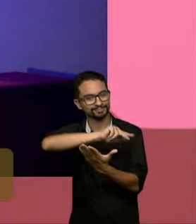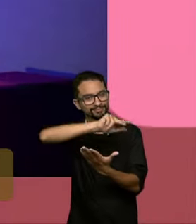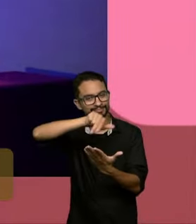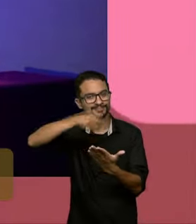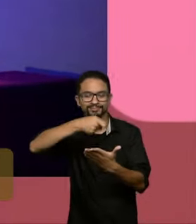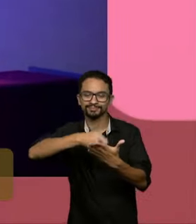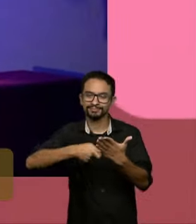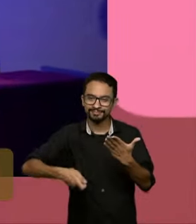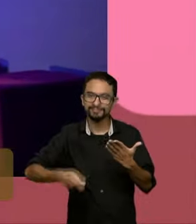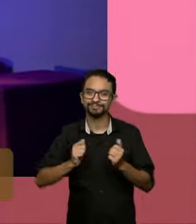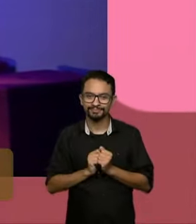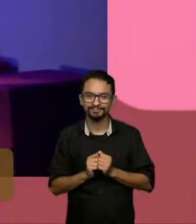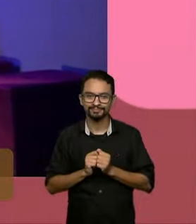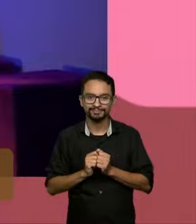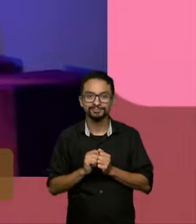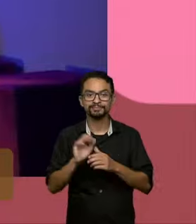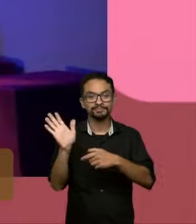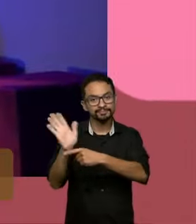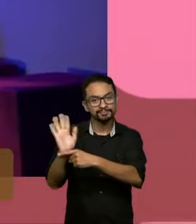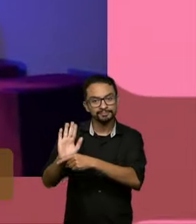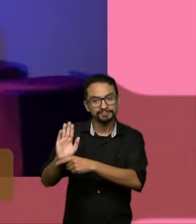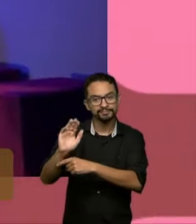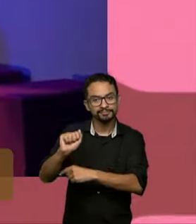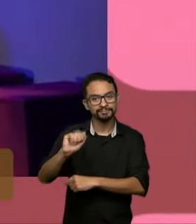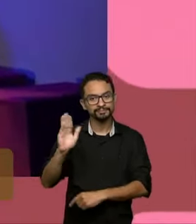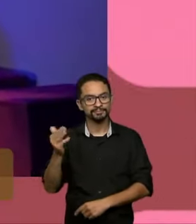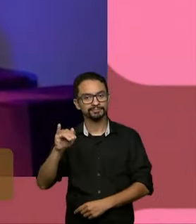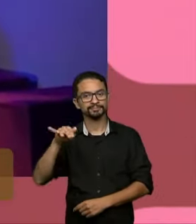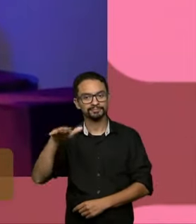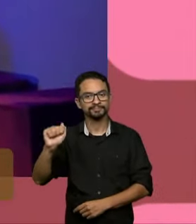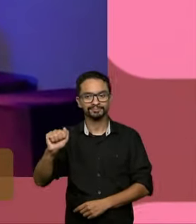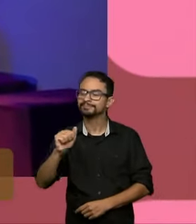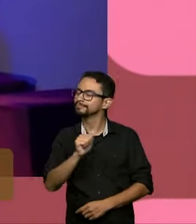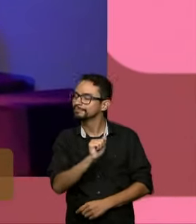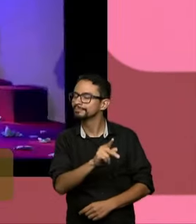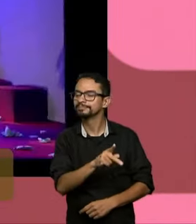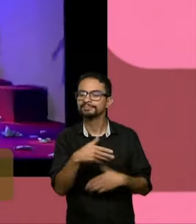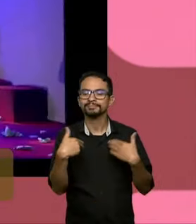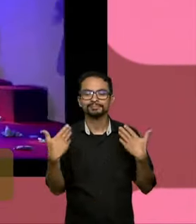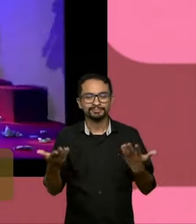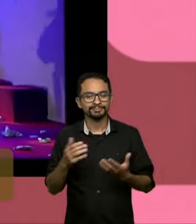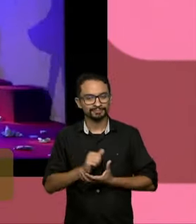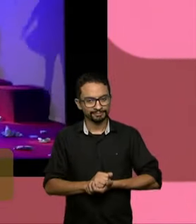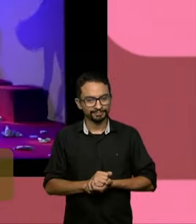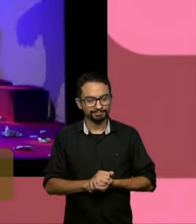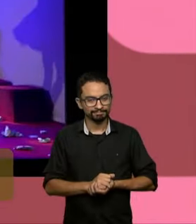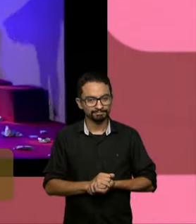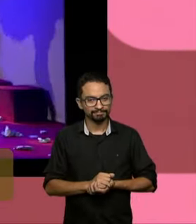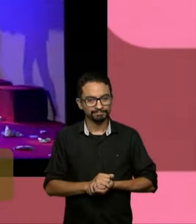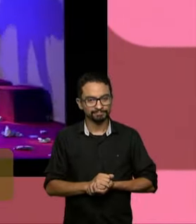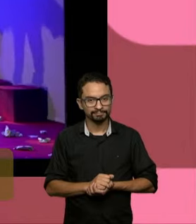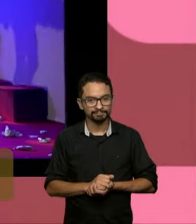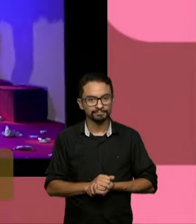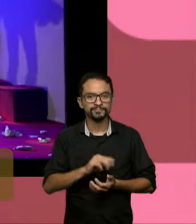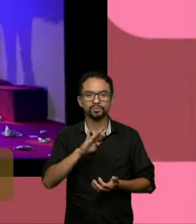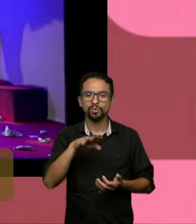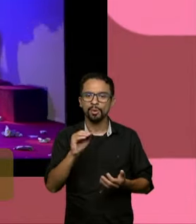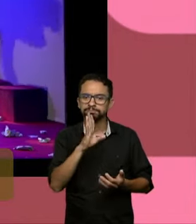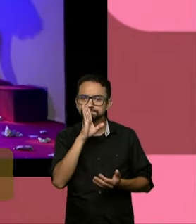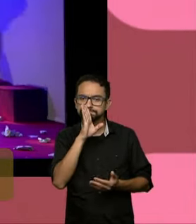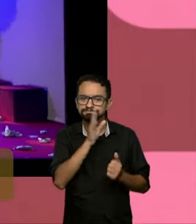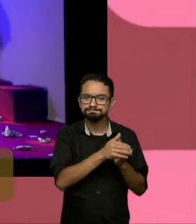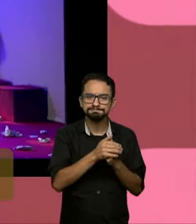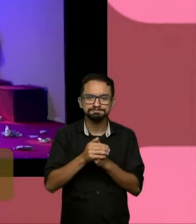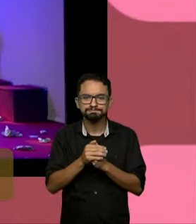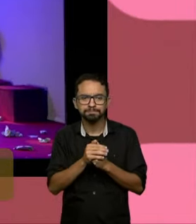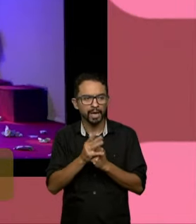Uma ressaca. É, para quem viu o filme A Mosca, baseado na Metamorfose da barata e tal. E ele era soturno, fechado, não